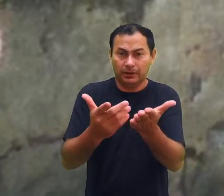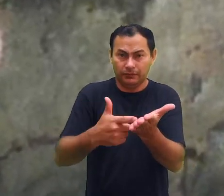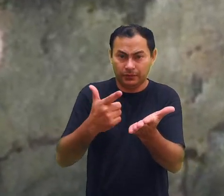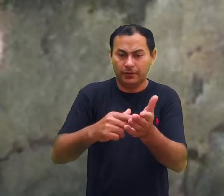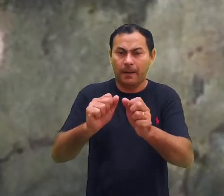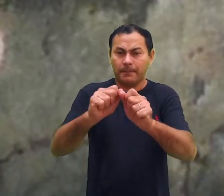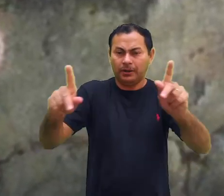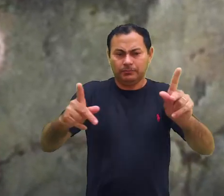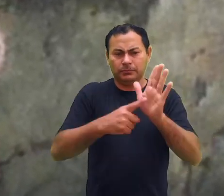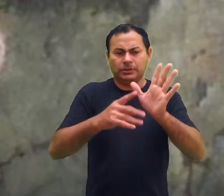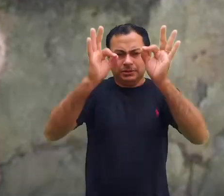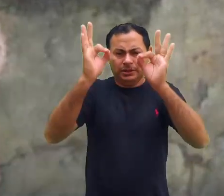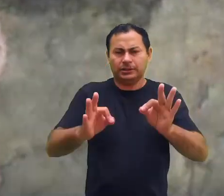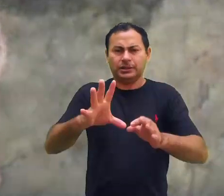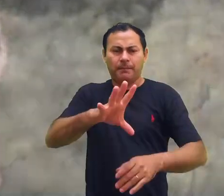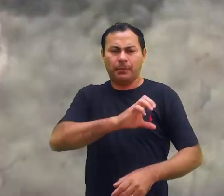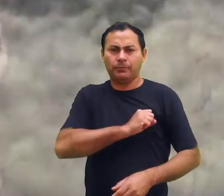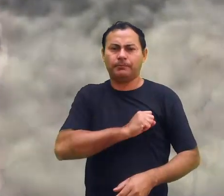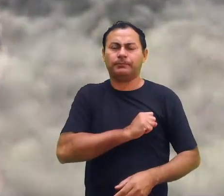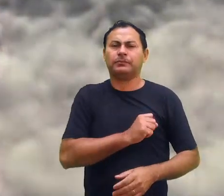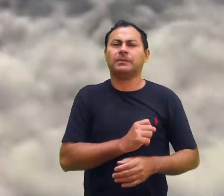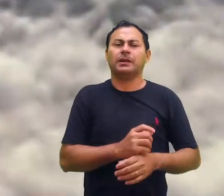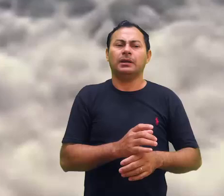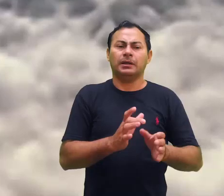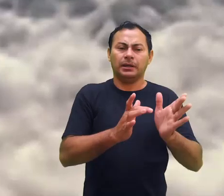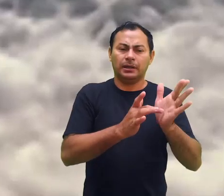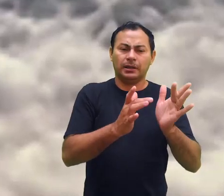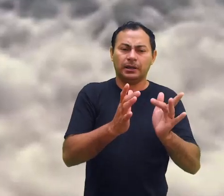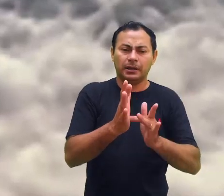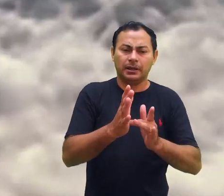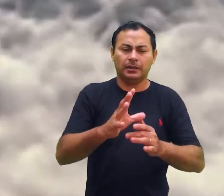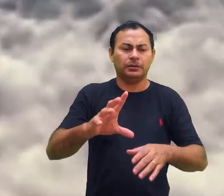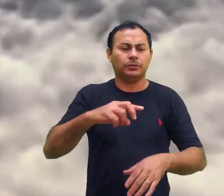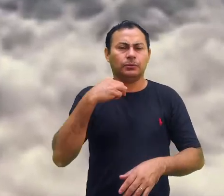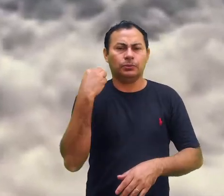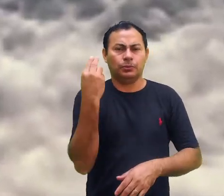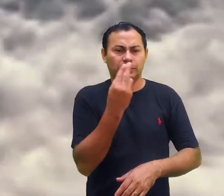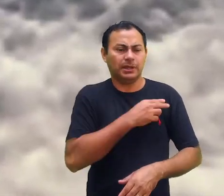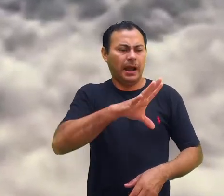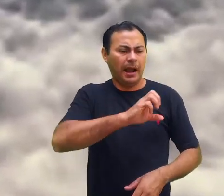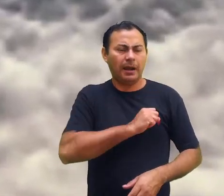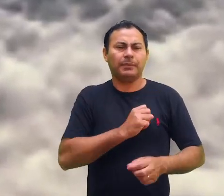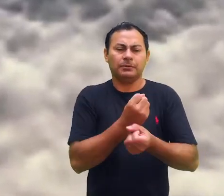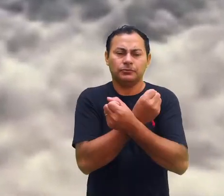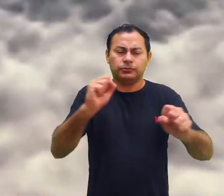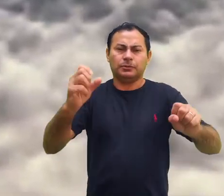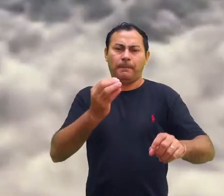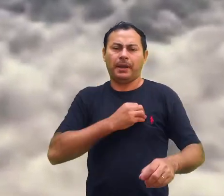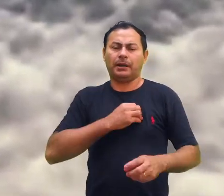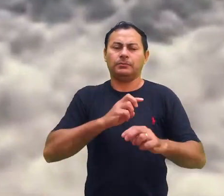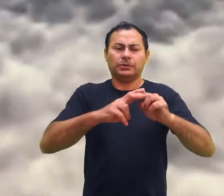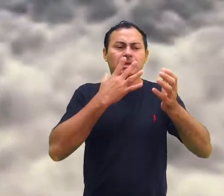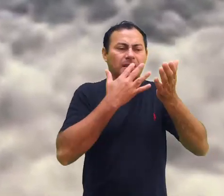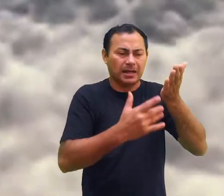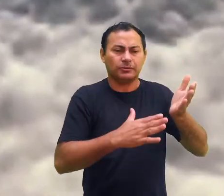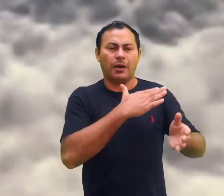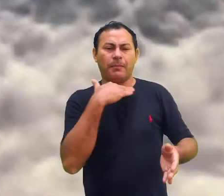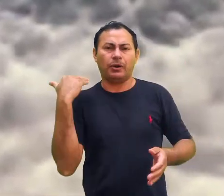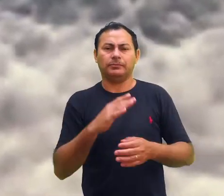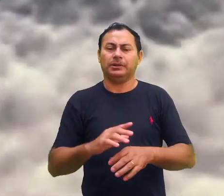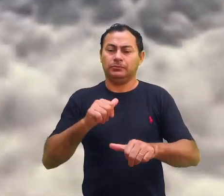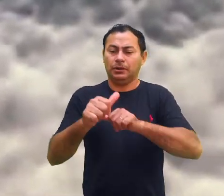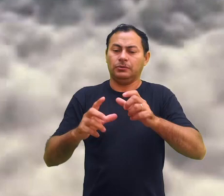Apocalipse, que mostra a convicção desse amor. Ele nos ama e nos libertou dos nossos pecados por meio do seu sangue e